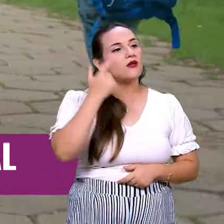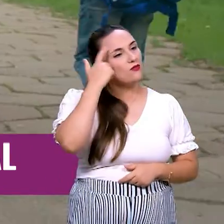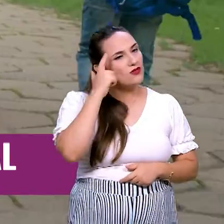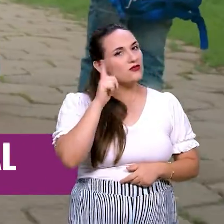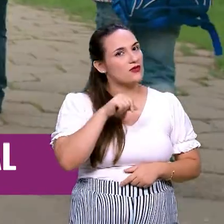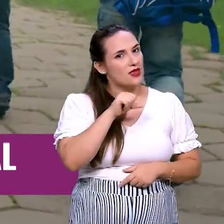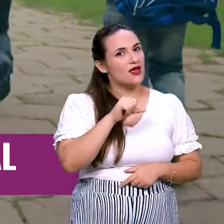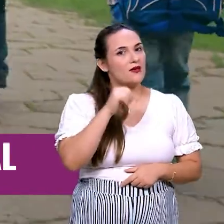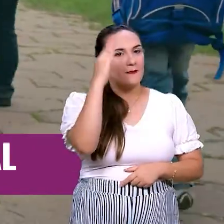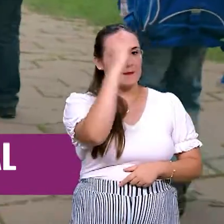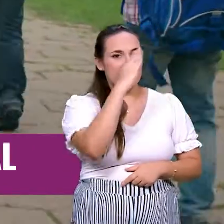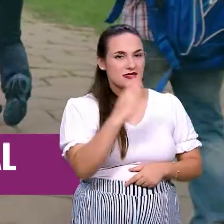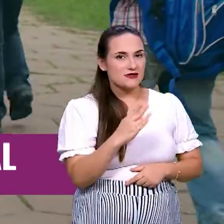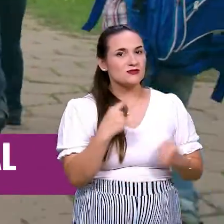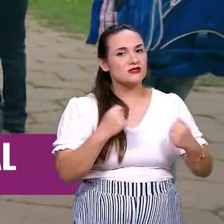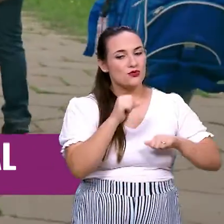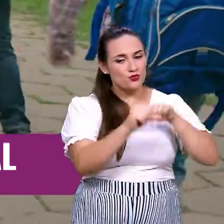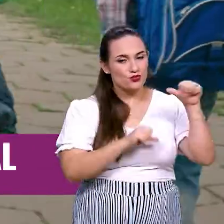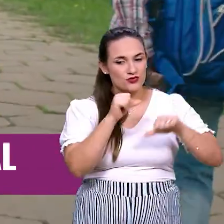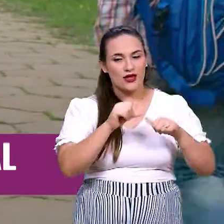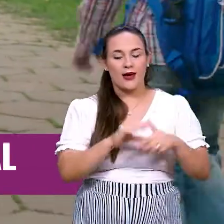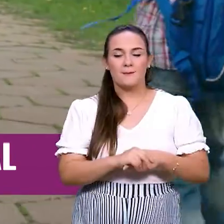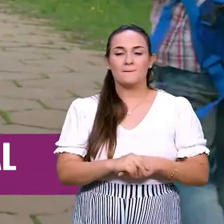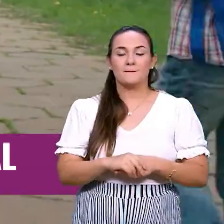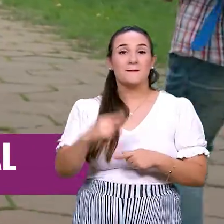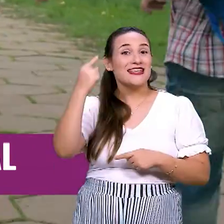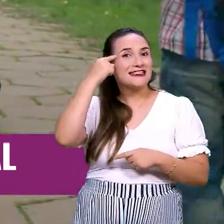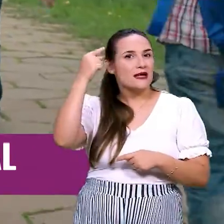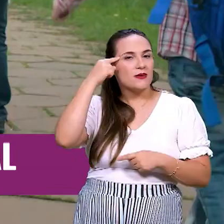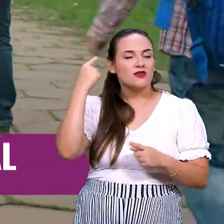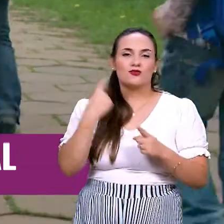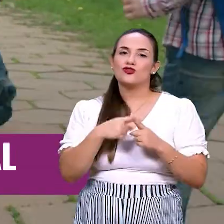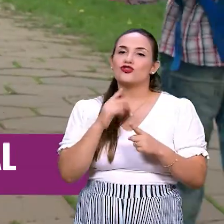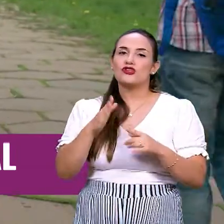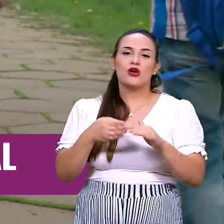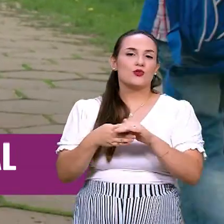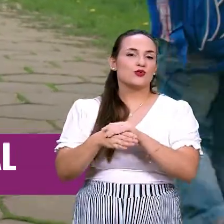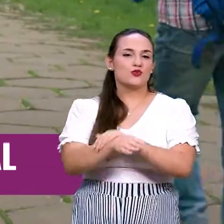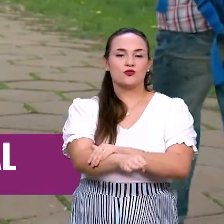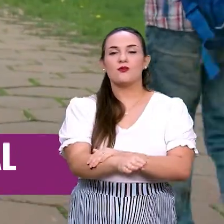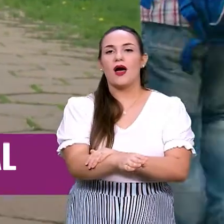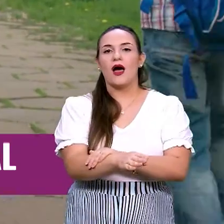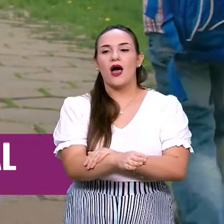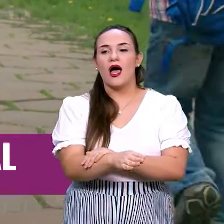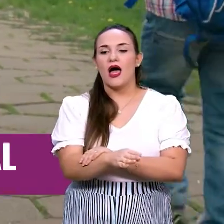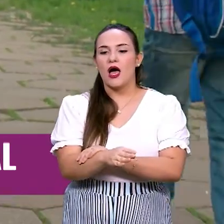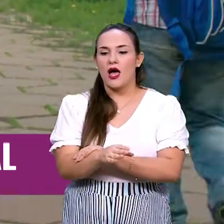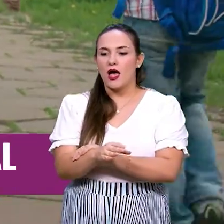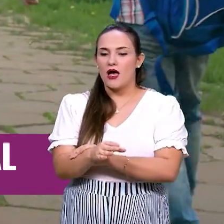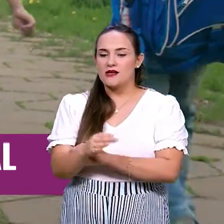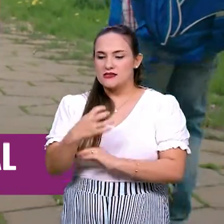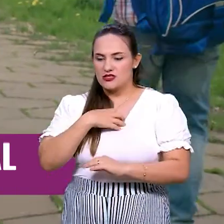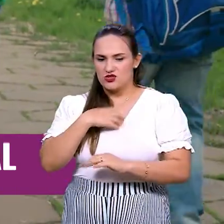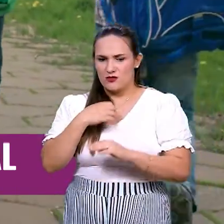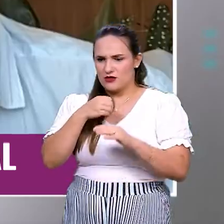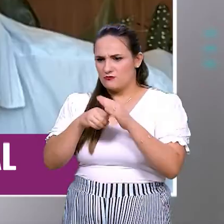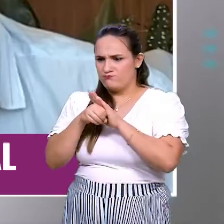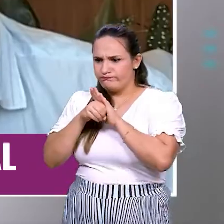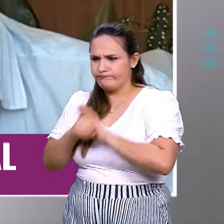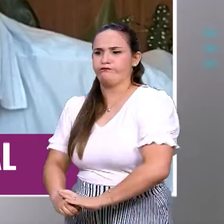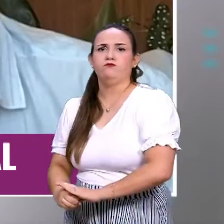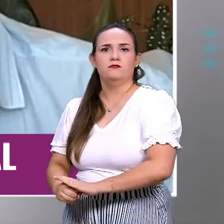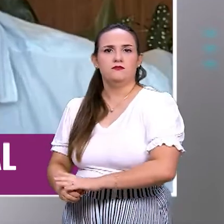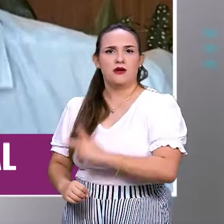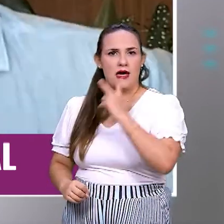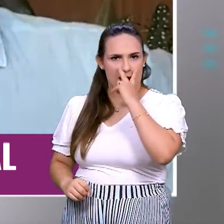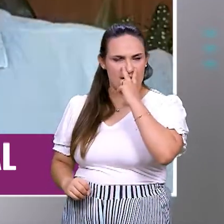é uma desconstrução, acredito eu, que para o brasileiro também, porque nós fomos acostumados a reprimir